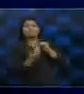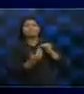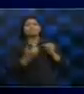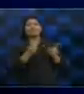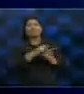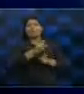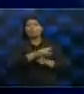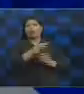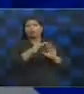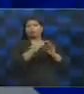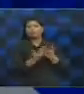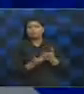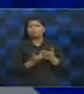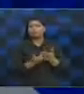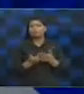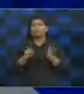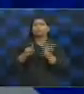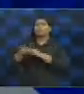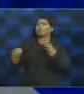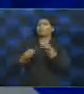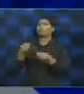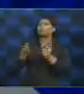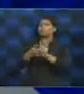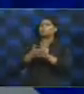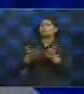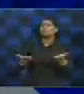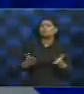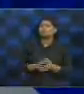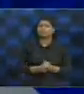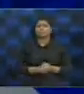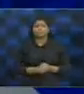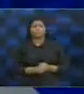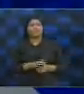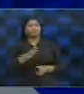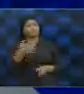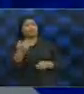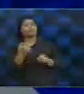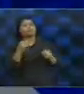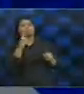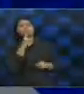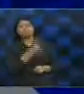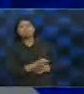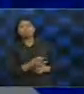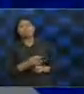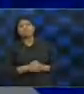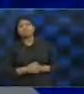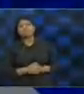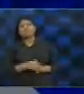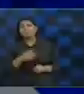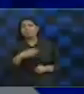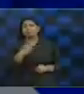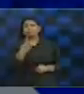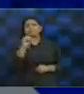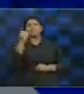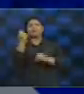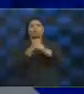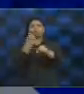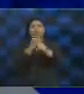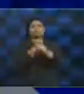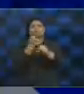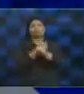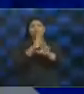candidato. Fizemos cerca de 30 obras neste campo e avançamos da 21ª posição no IDEB